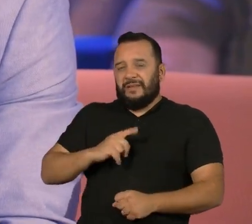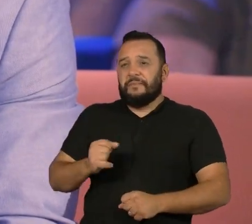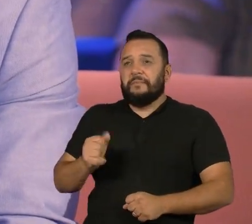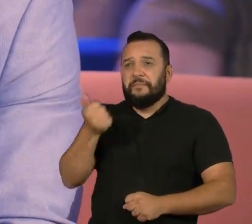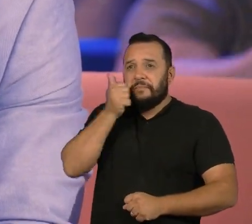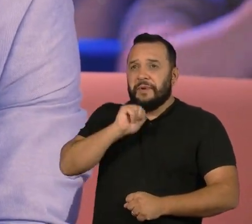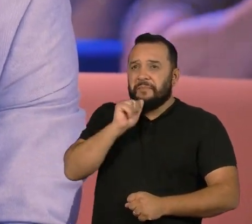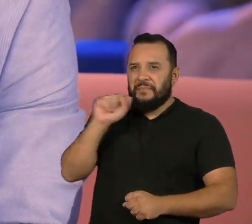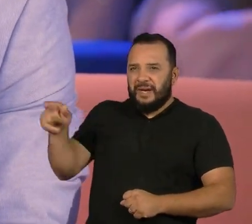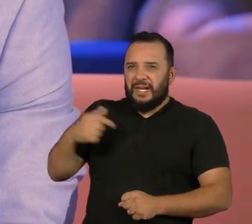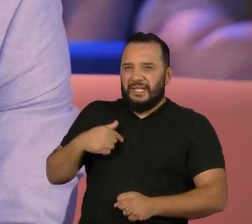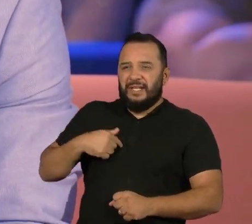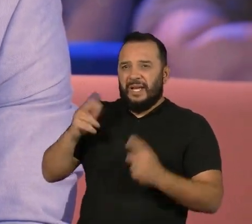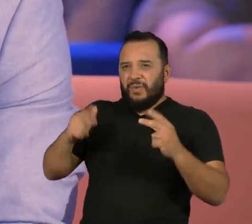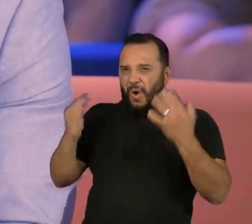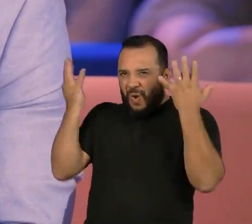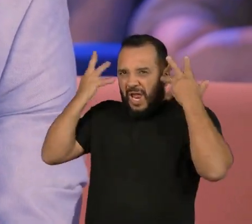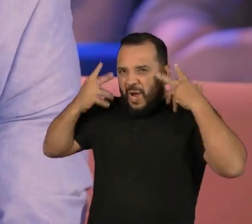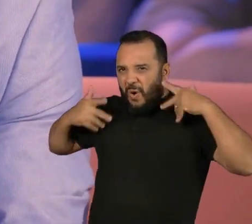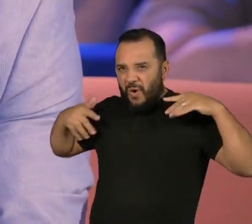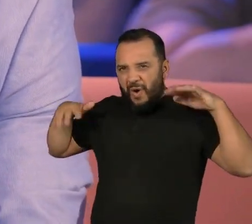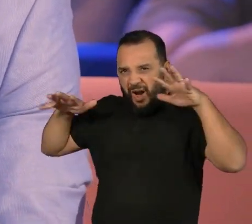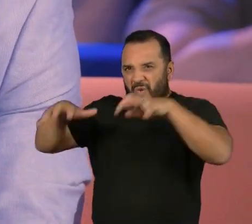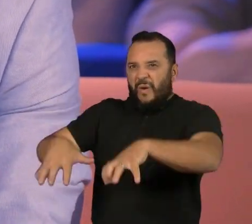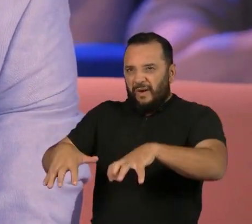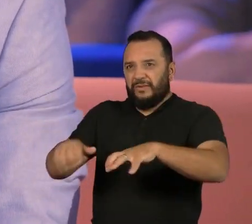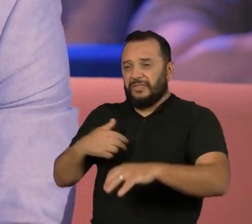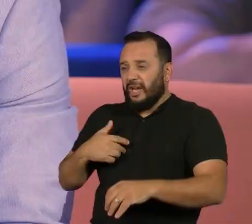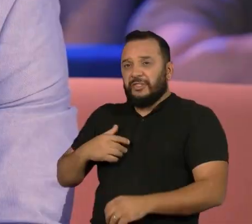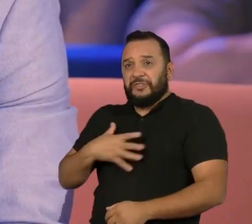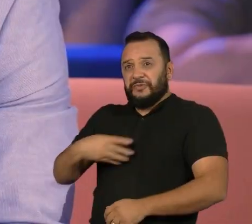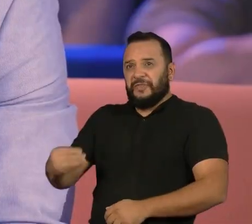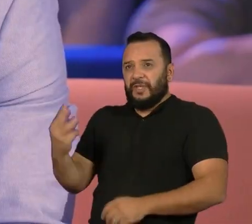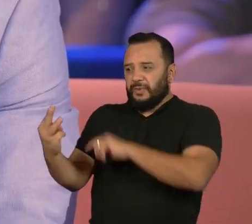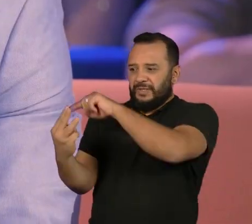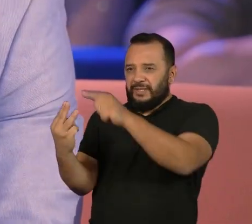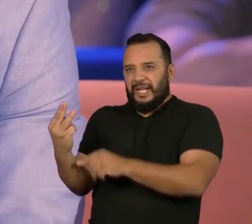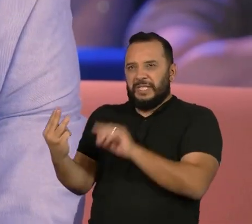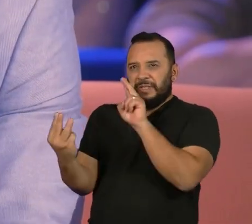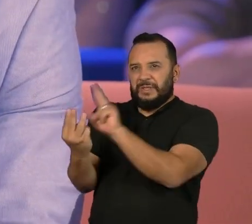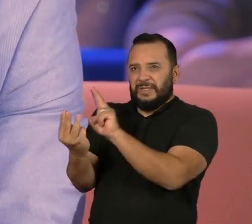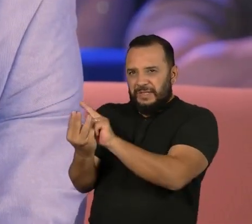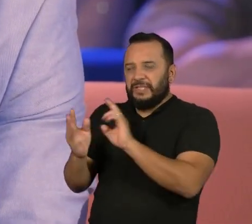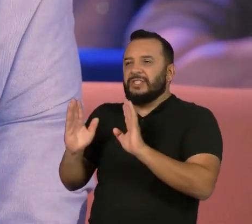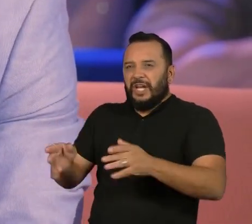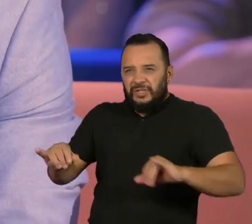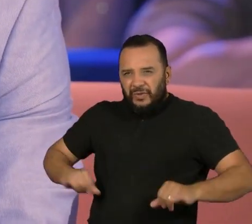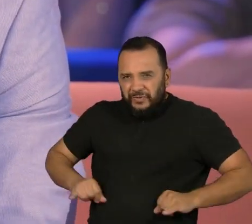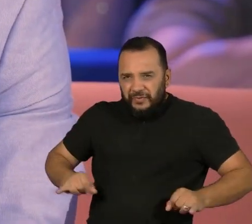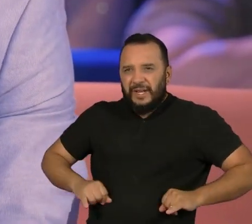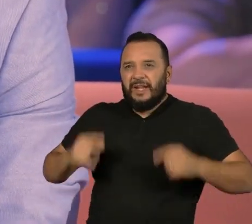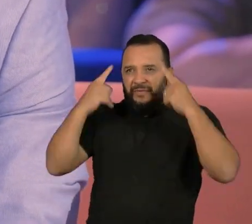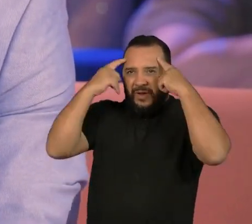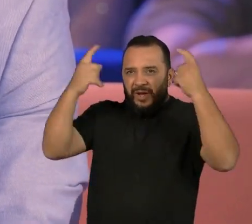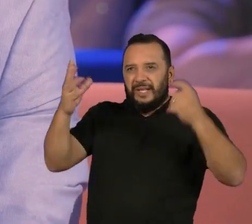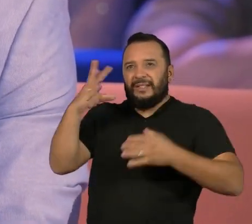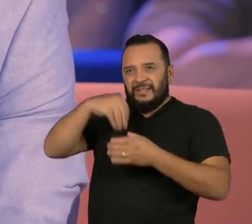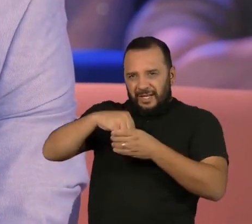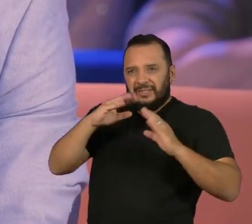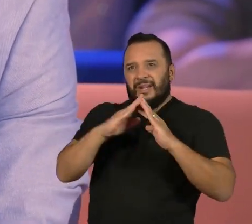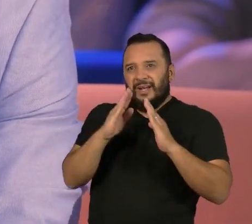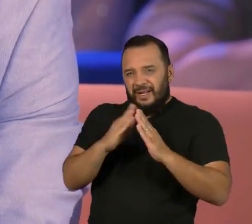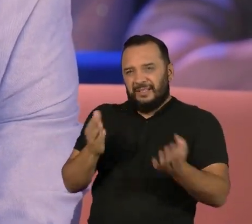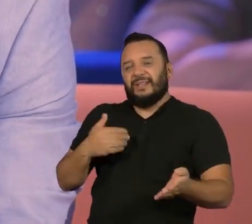mãe é uma verdadeira leoa, porque ela pegou esses 3 filhos e não desistiu. Apanhando, sofrendo violência doméstica, ela